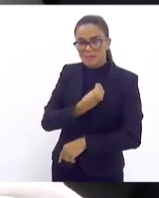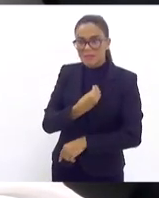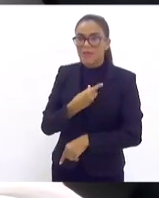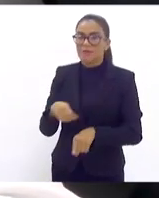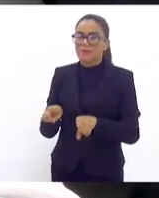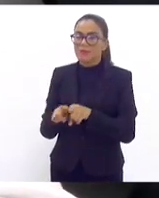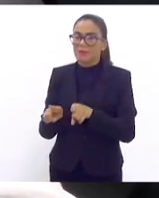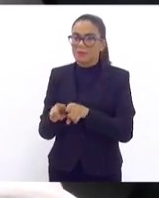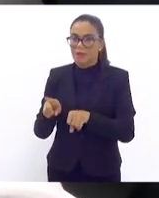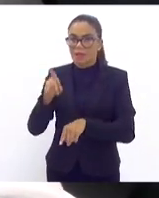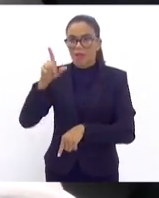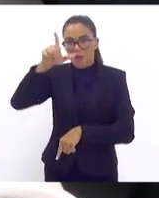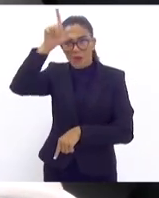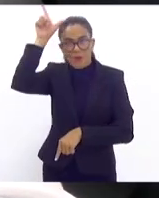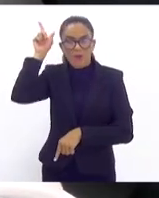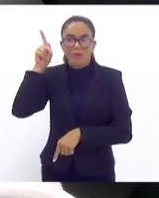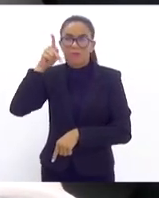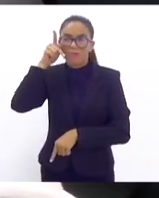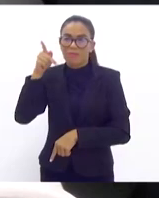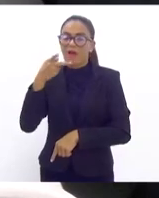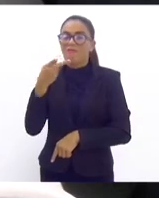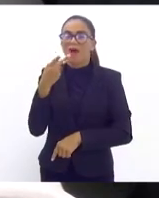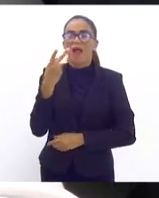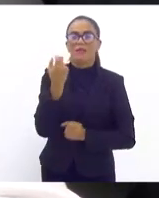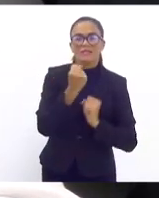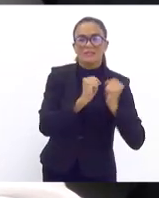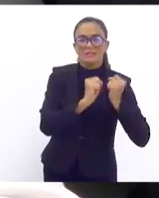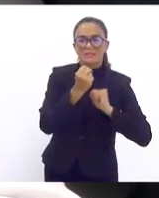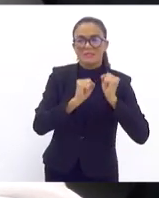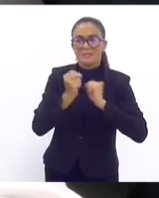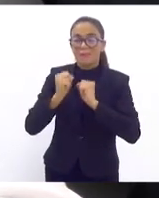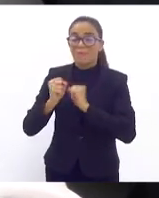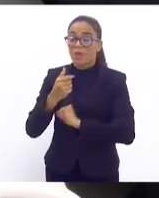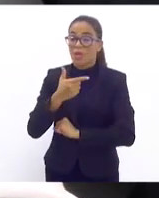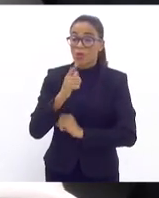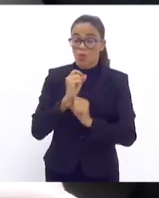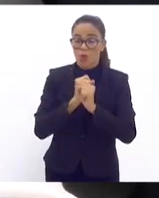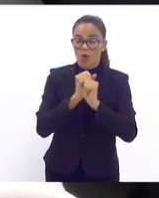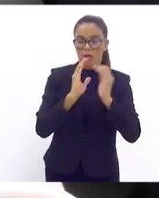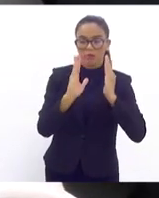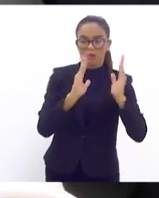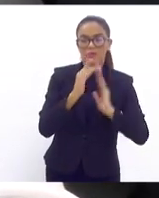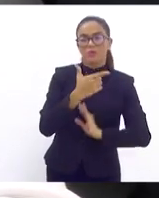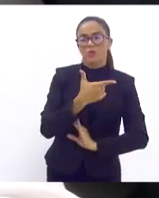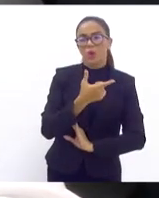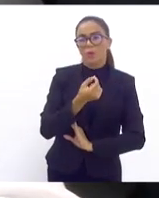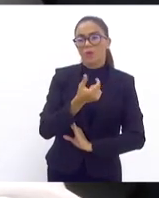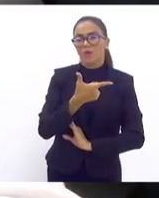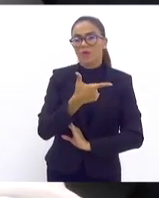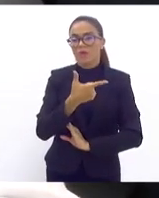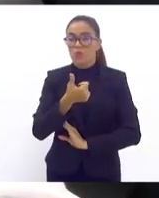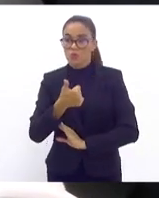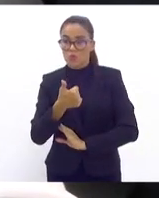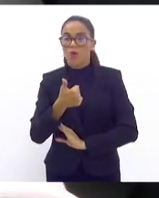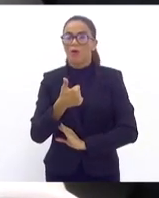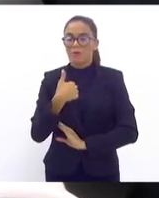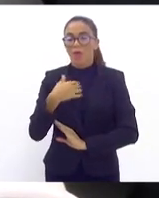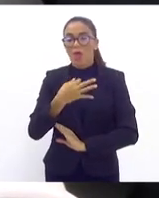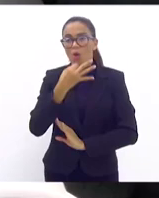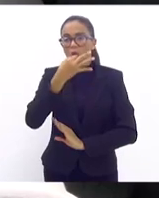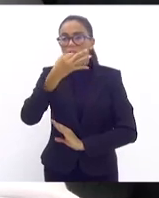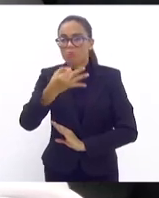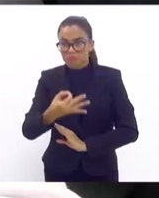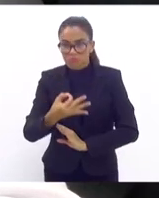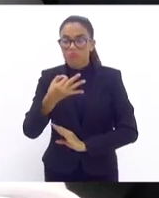20 atividades produtivas do nosso Estado. Em 2021... eu propus, não é, a criação de